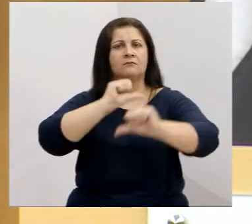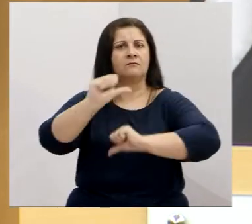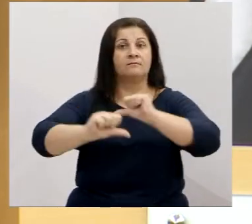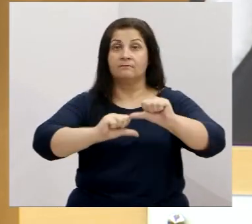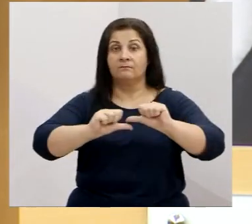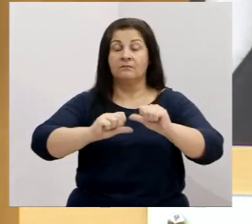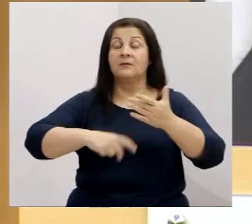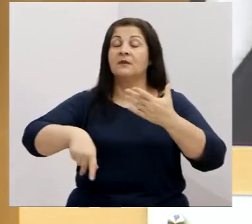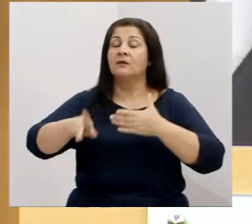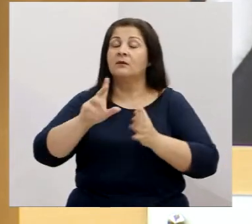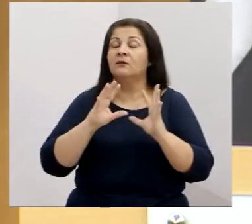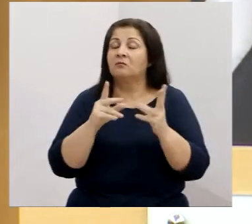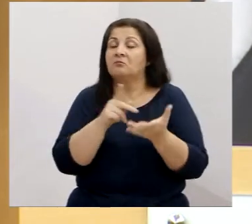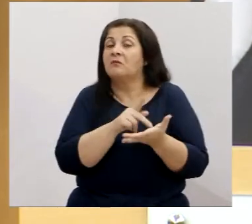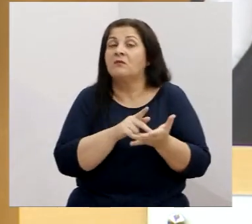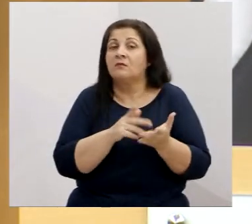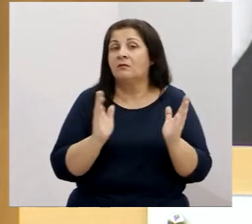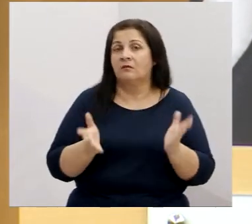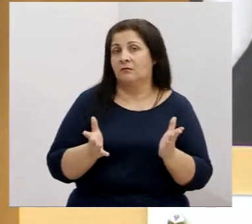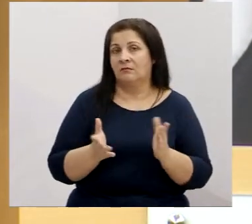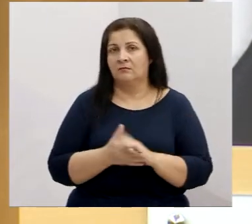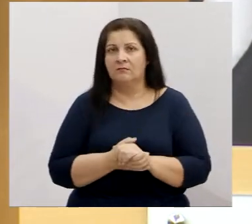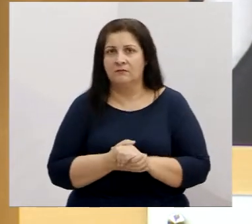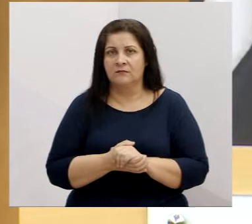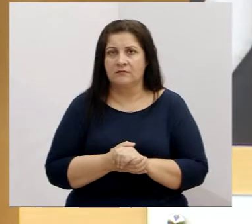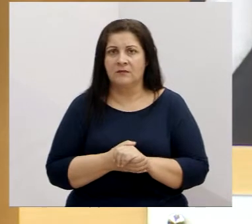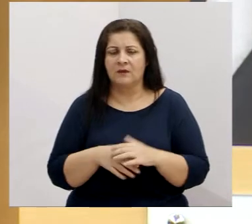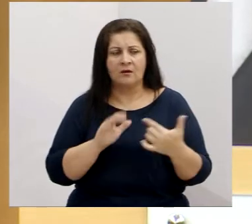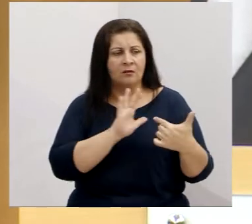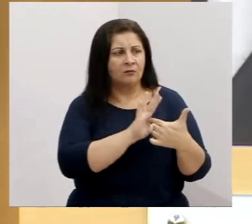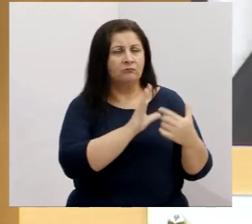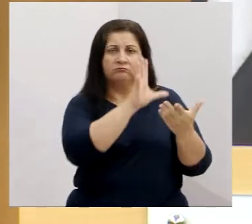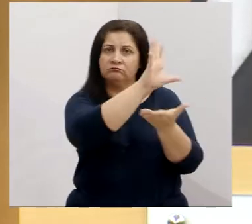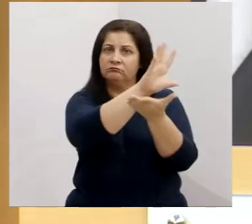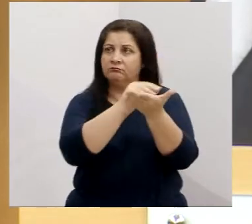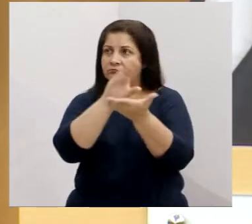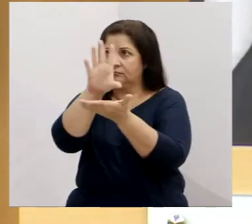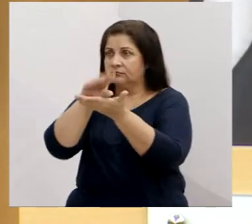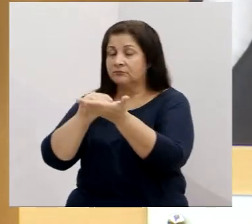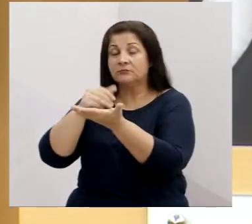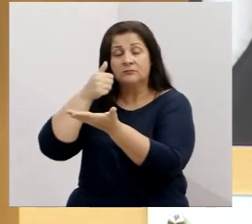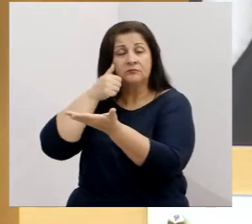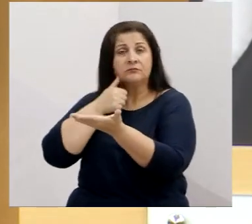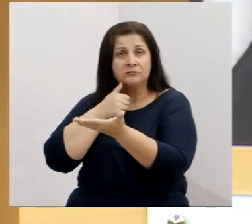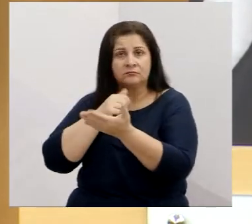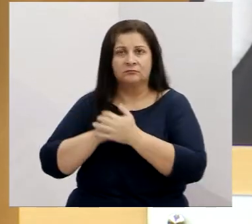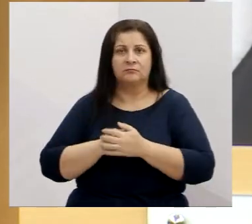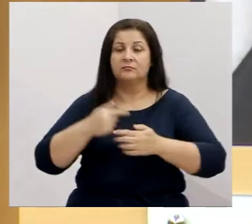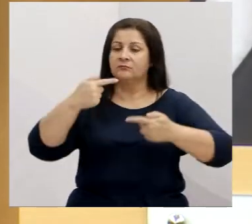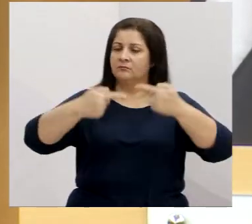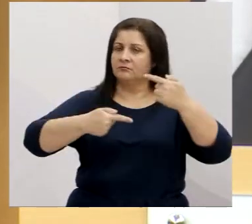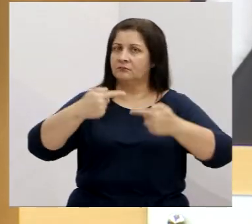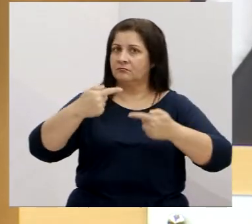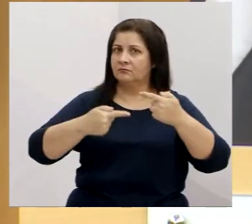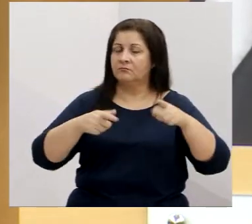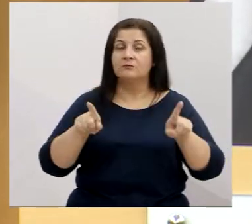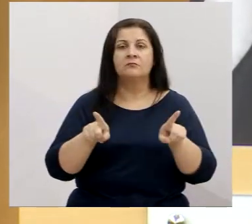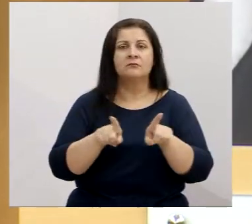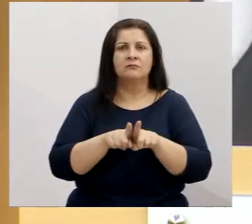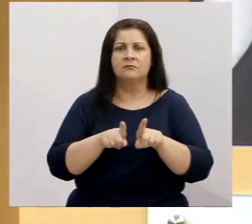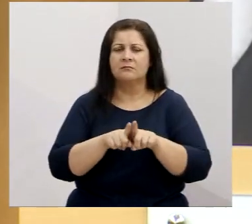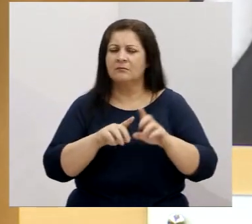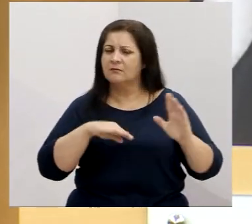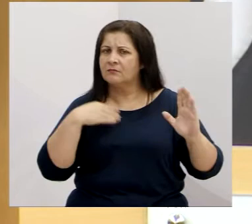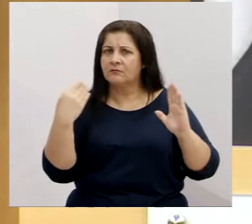EA sociedade em modelos mais femininos e isso vale para a política e Vale também